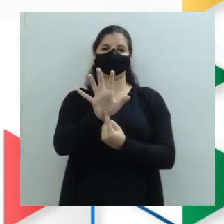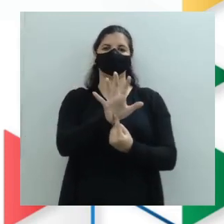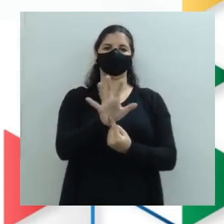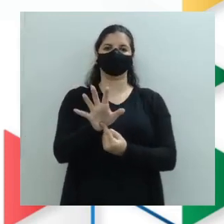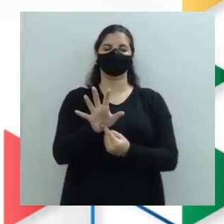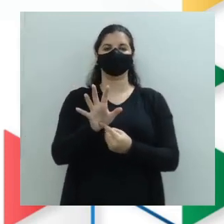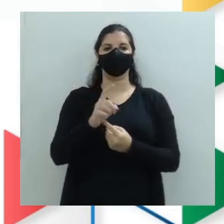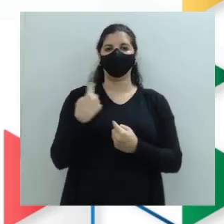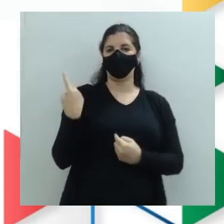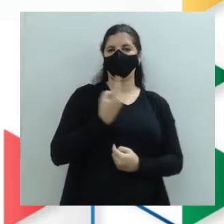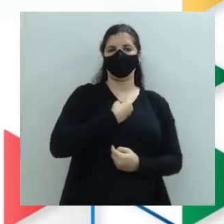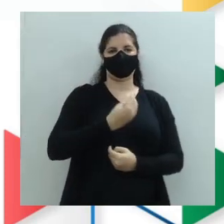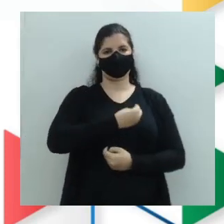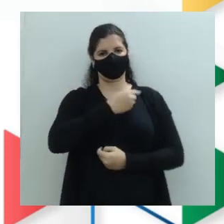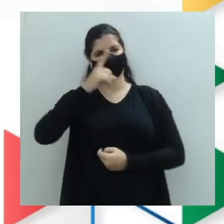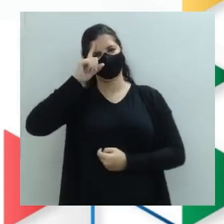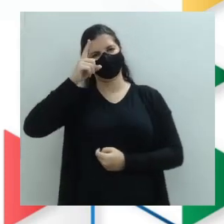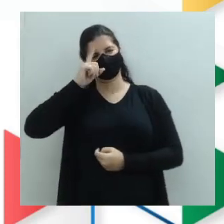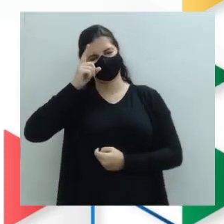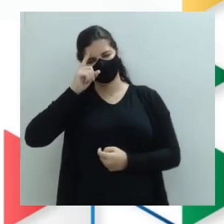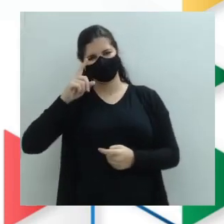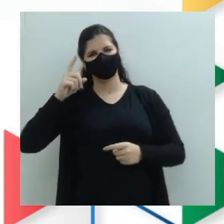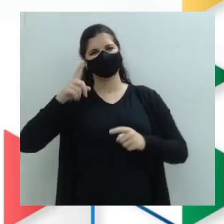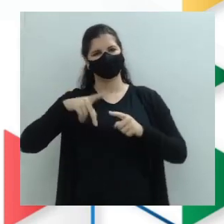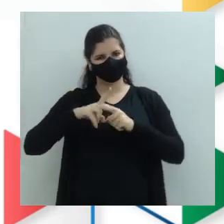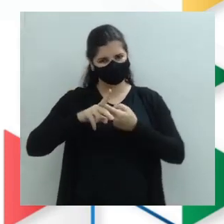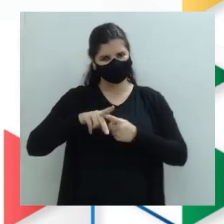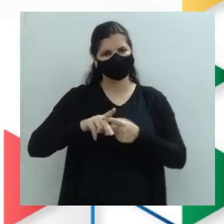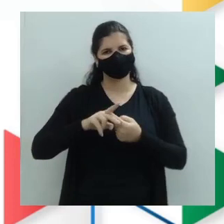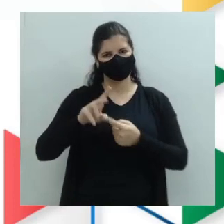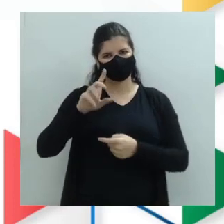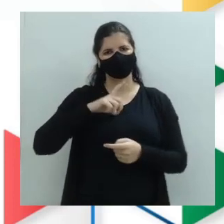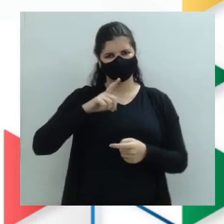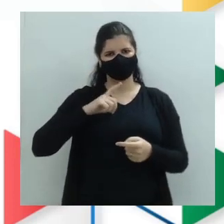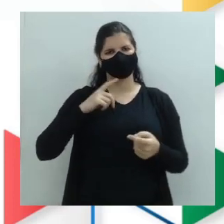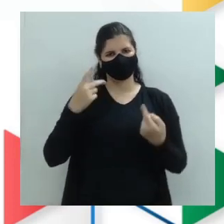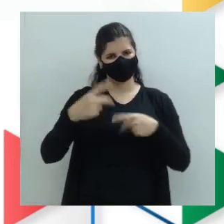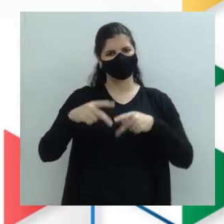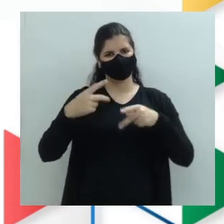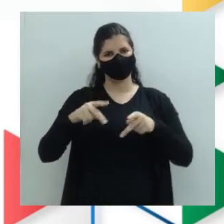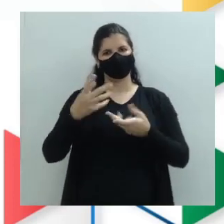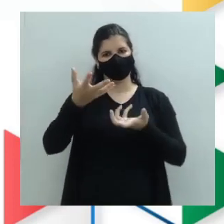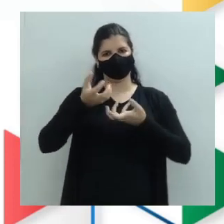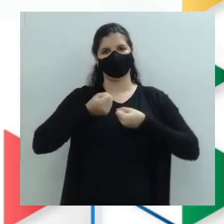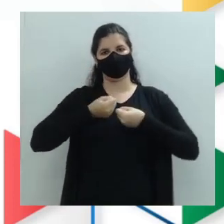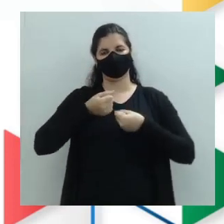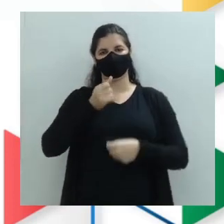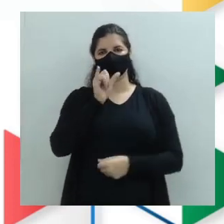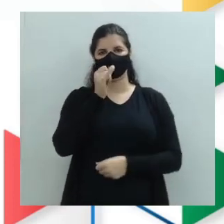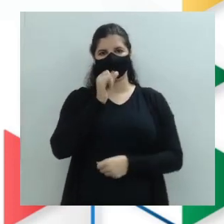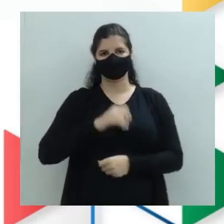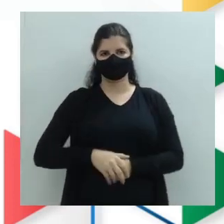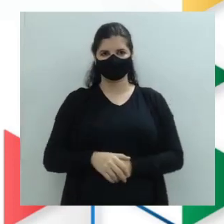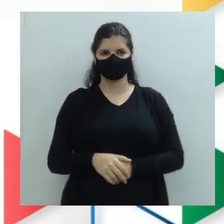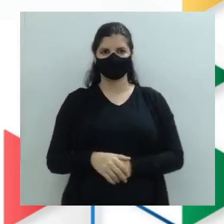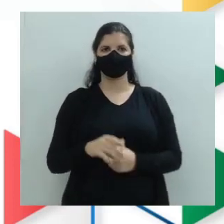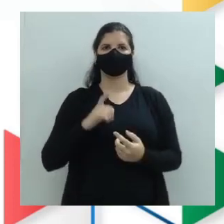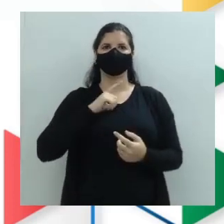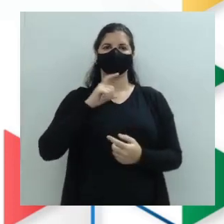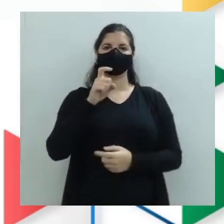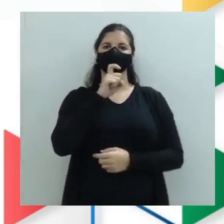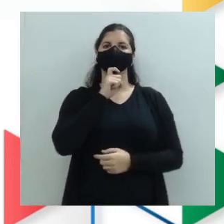estamos cercados aí de equipamentos que são classificados de receptores, tais como